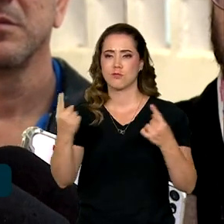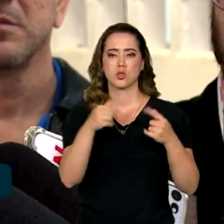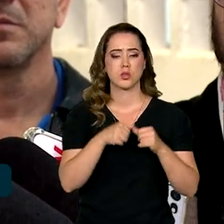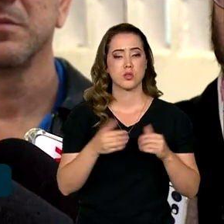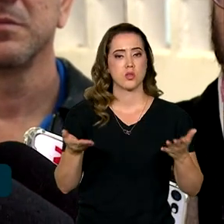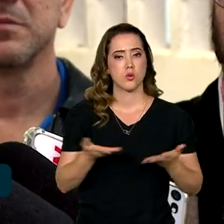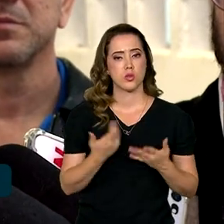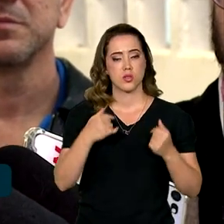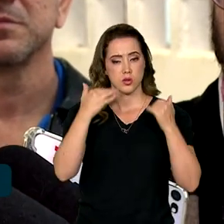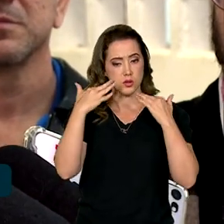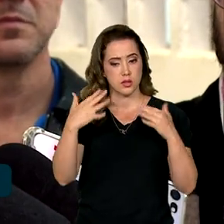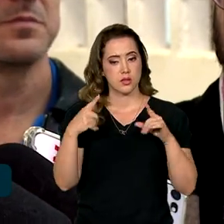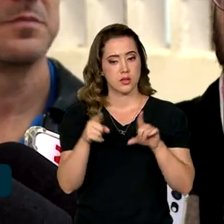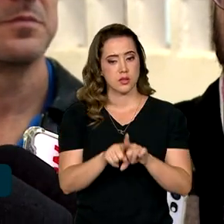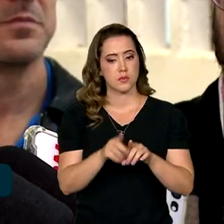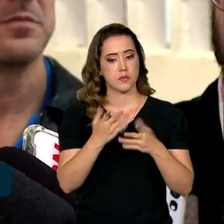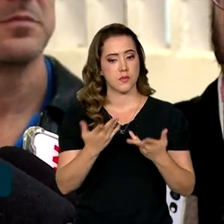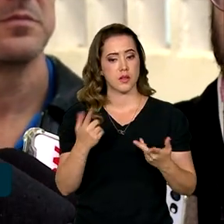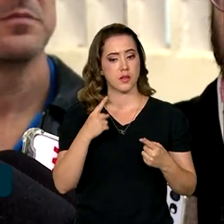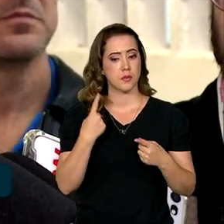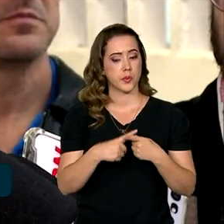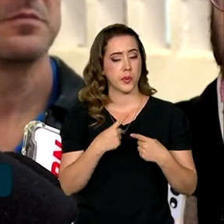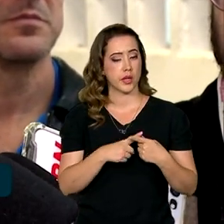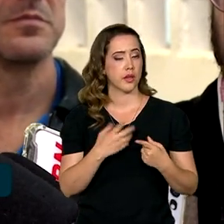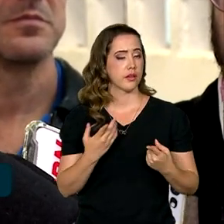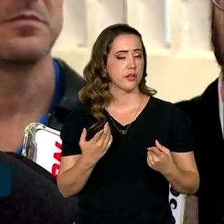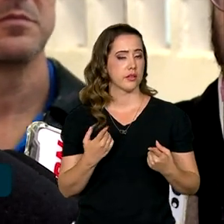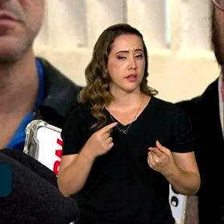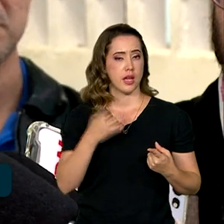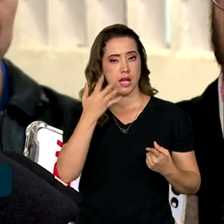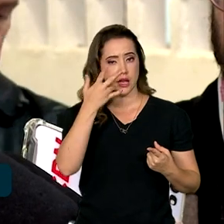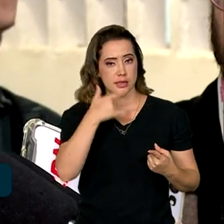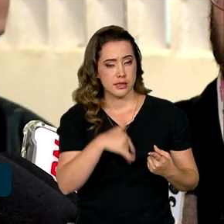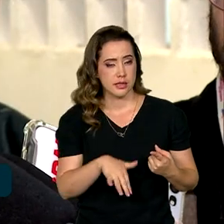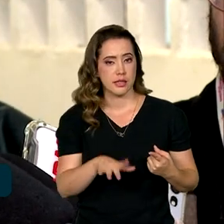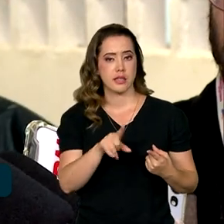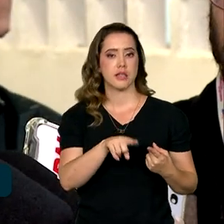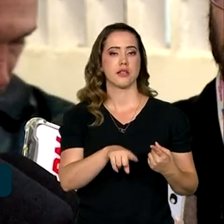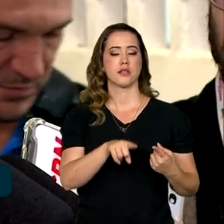e que estão nos assistindo, que é o fato de que as crianças, elas